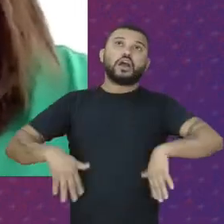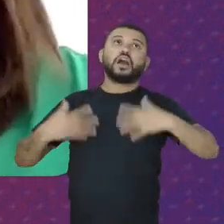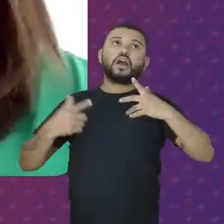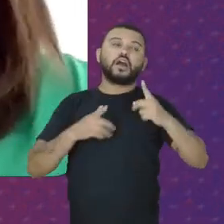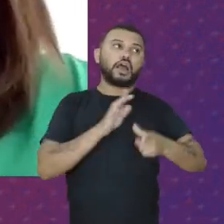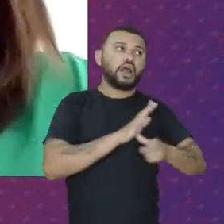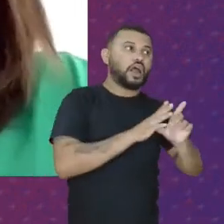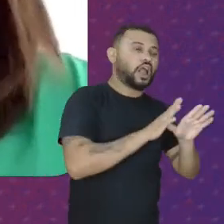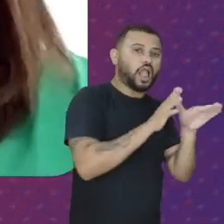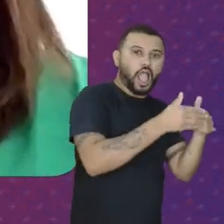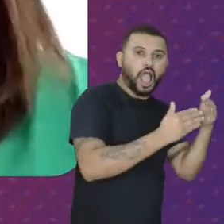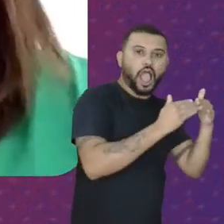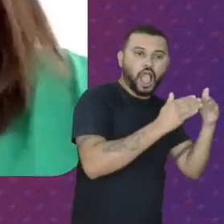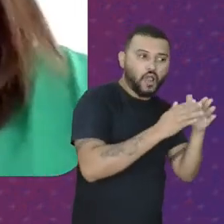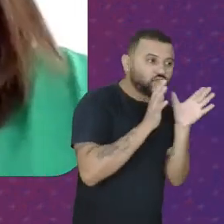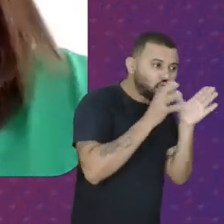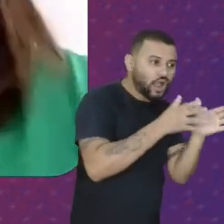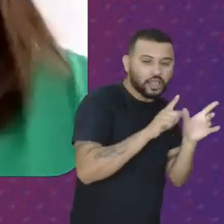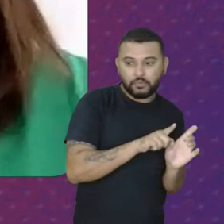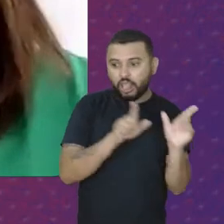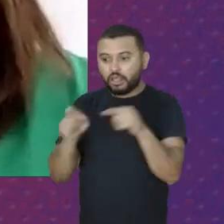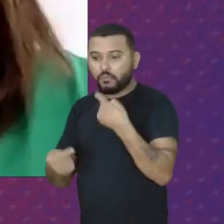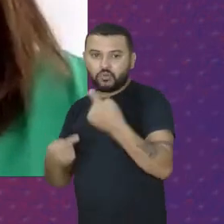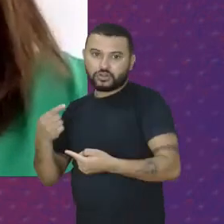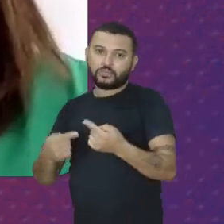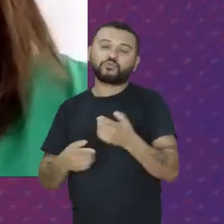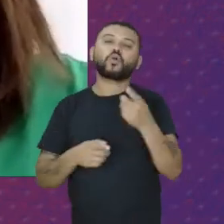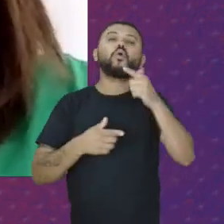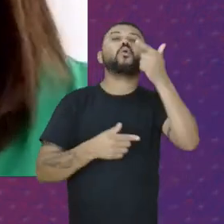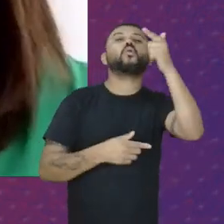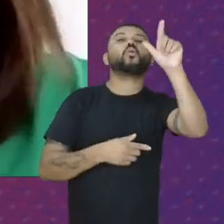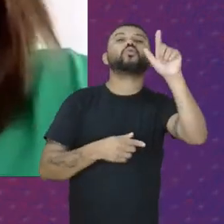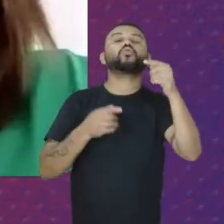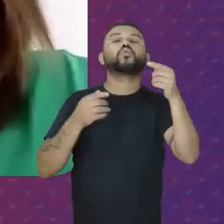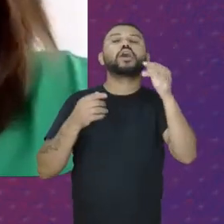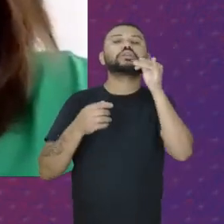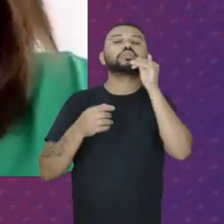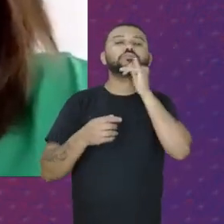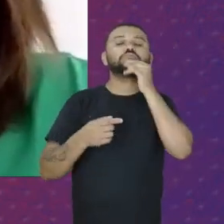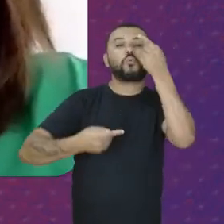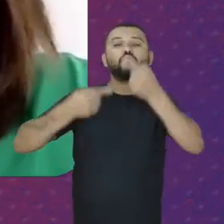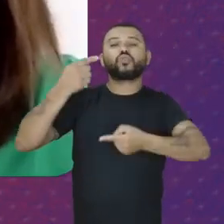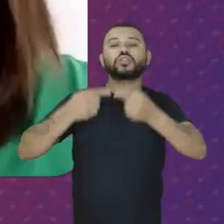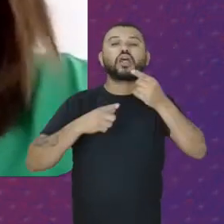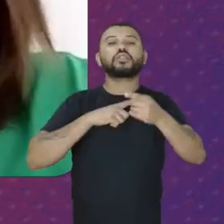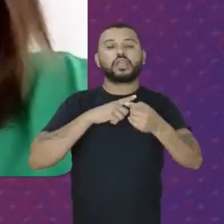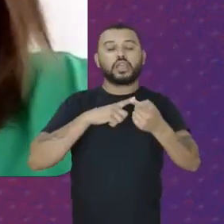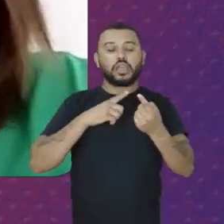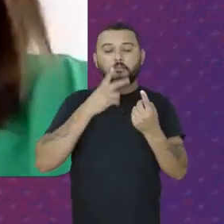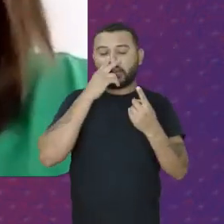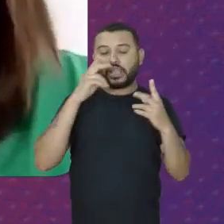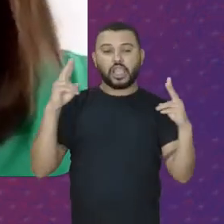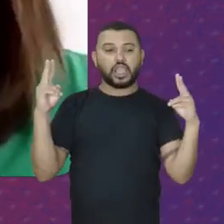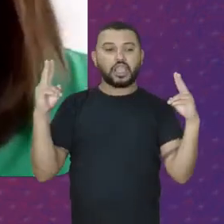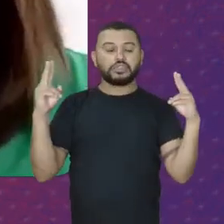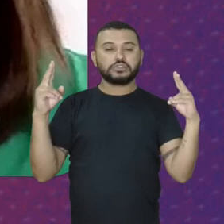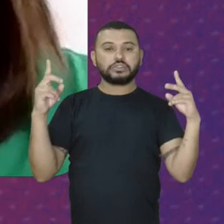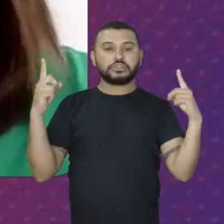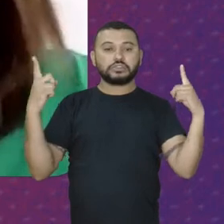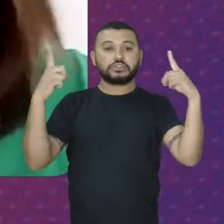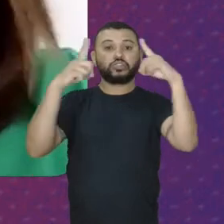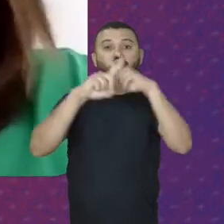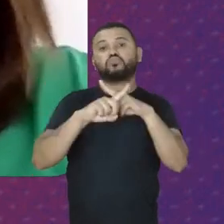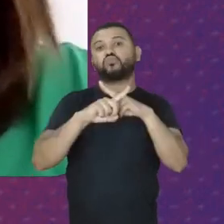possui. Um outro elemento é que a política é um campo de disputa muito arraigado,